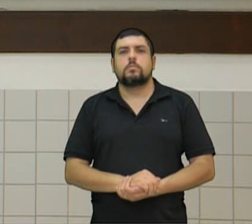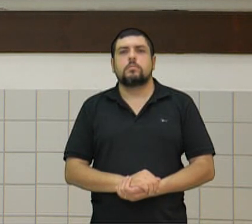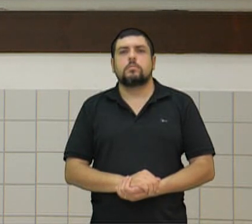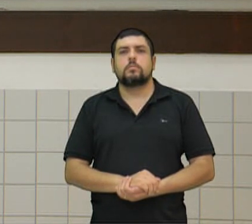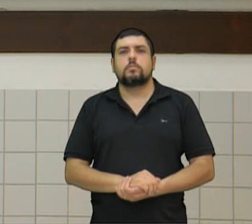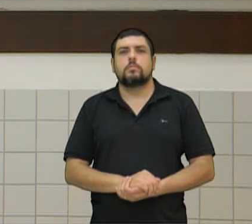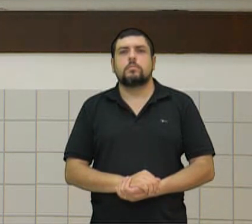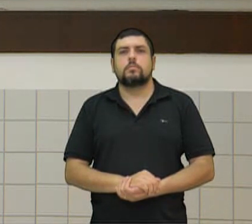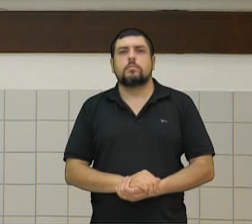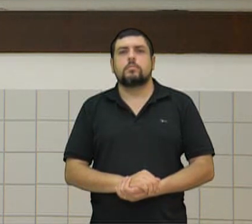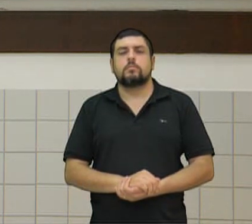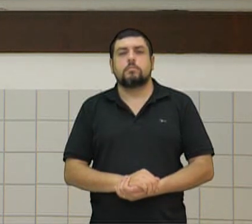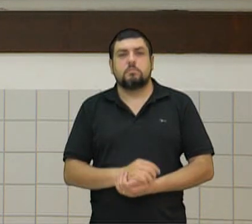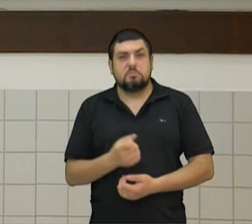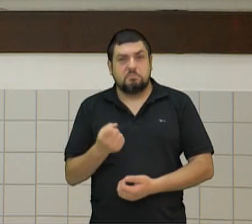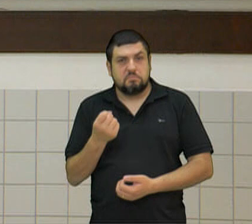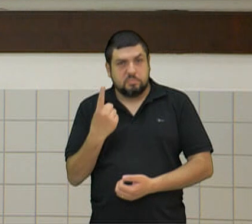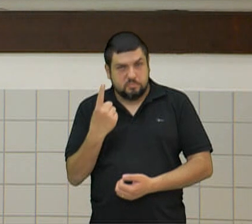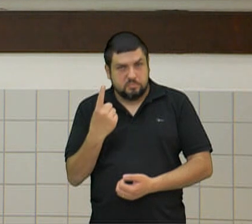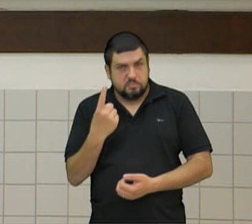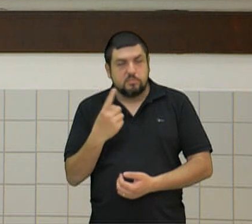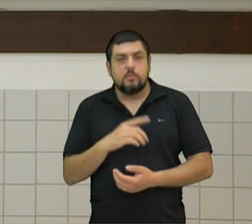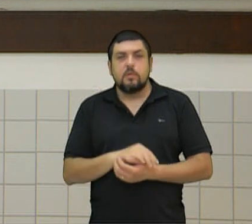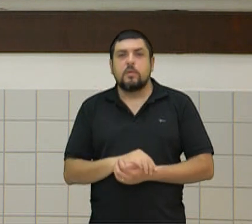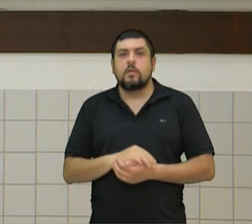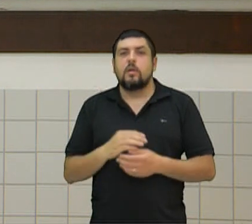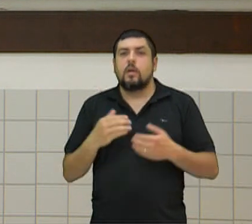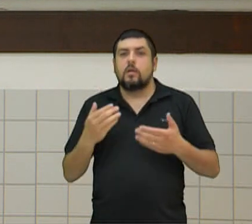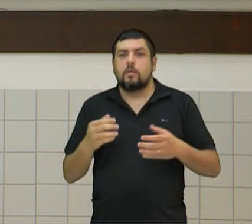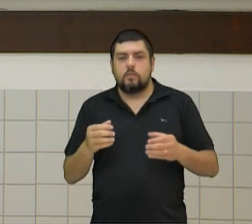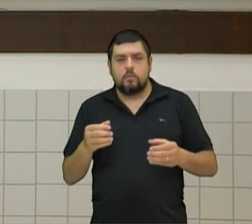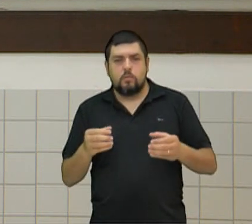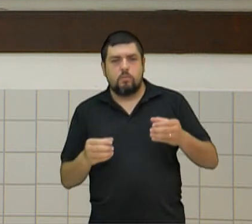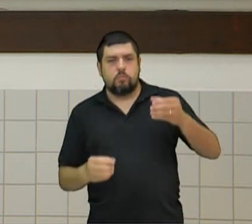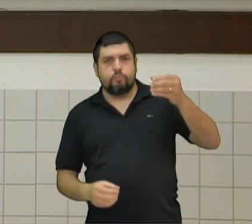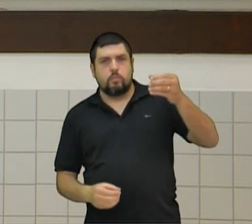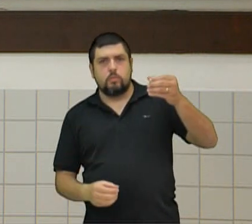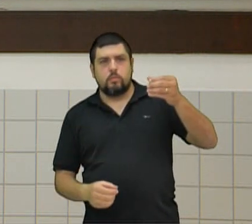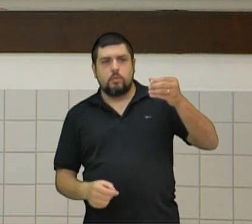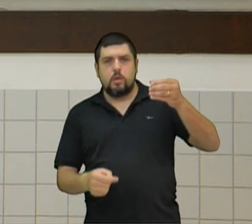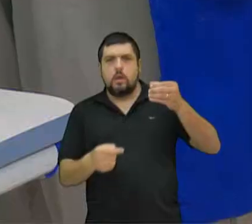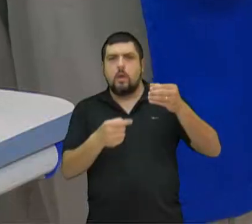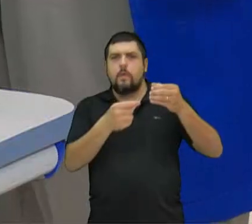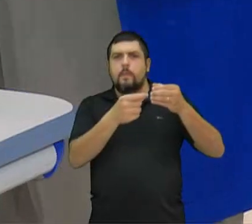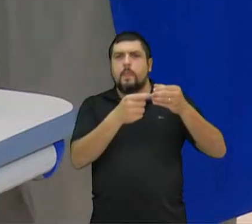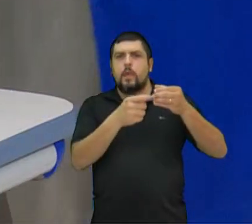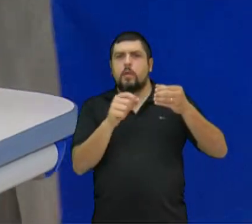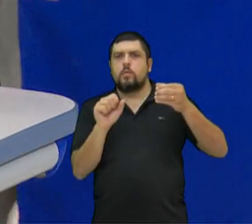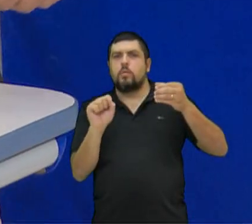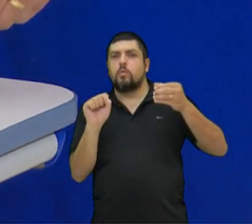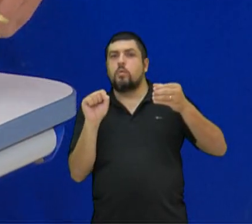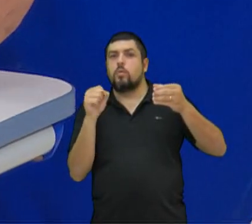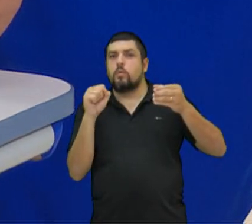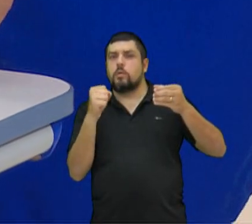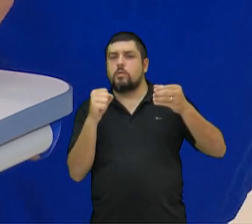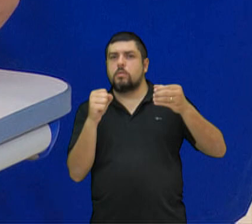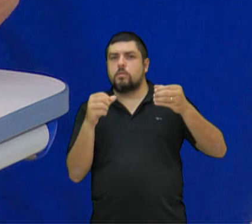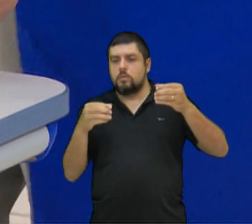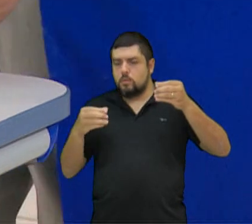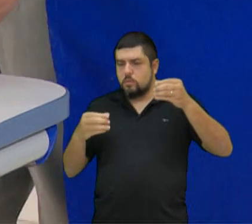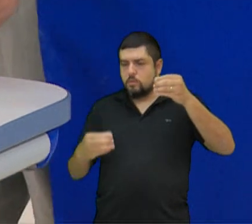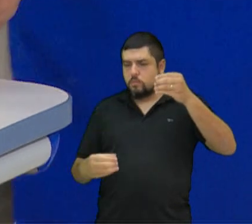Veja que doido. Você está levantando aqui 8 bolas de gude